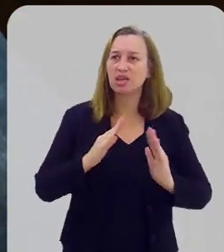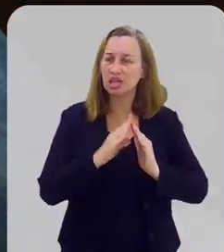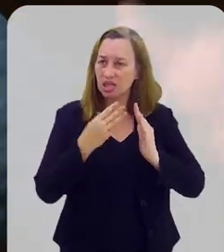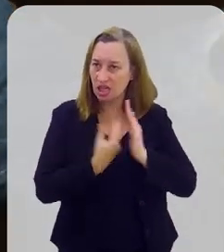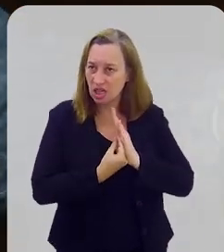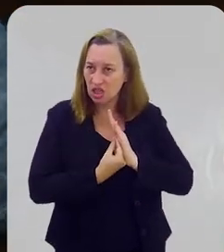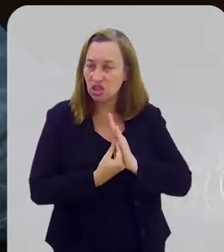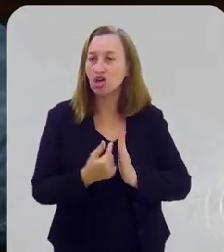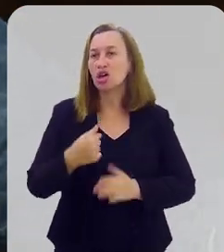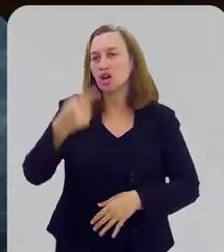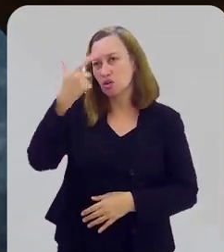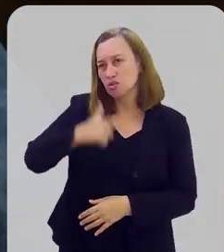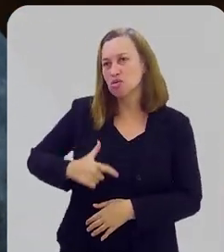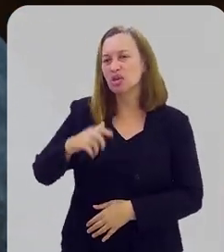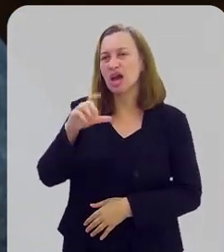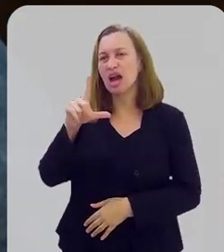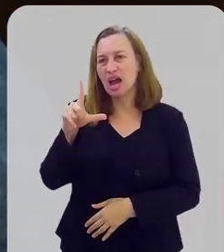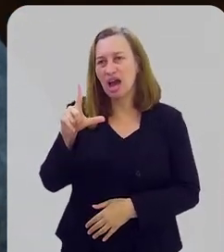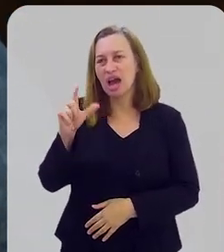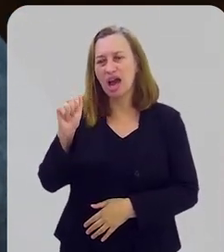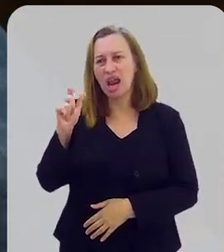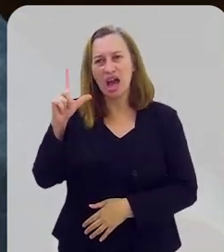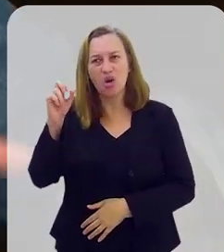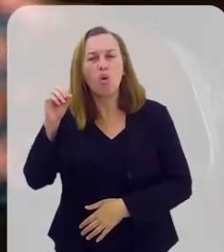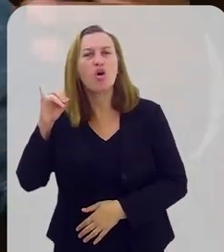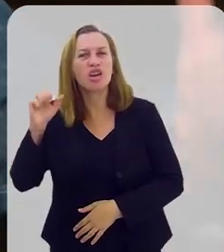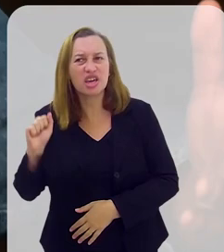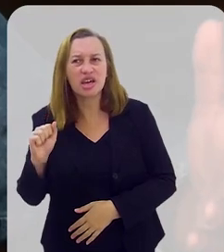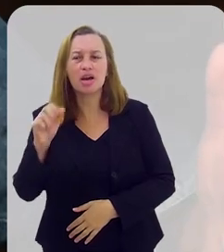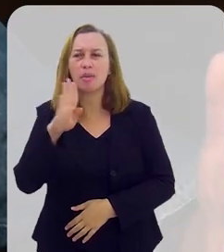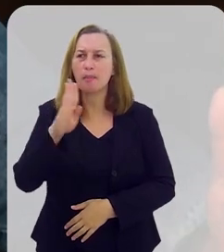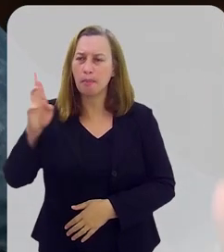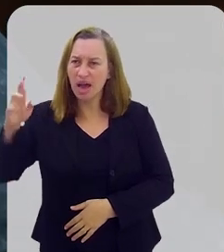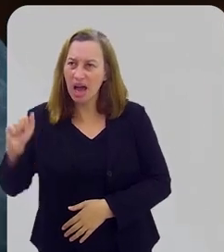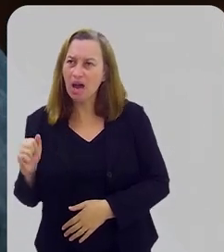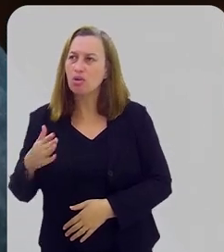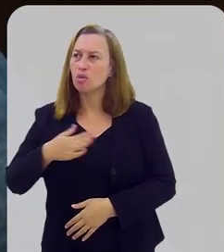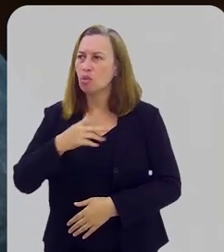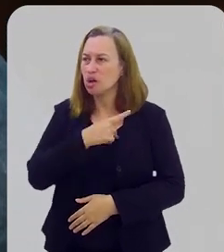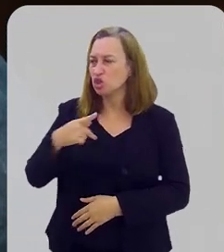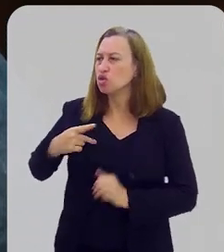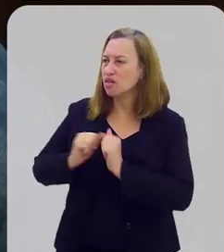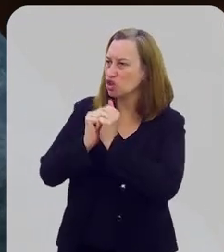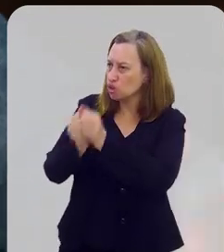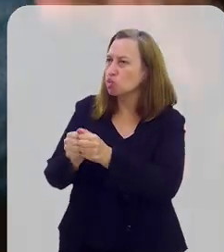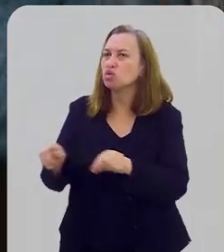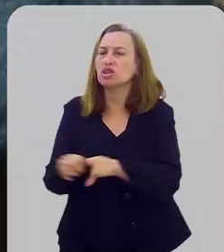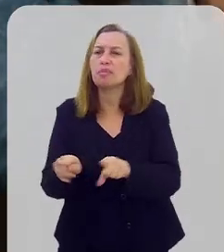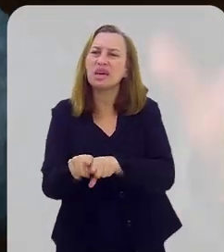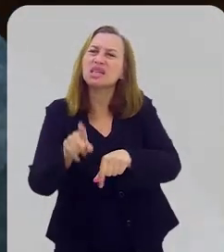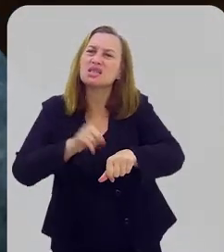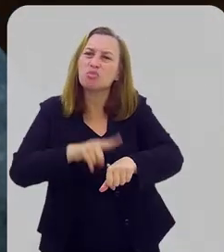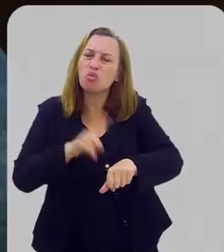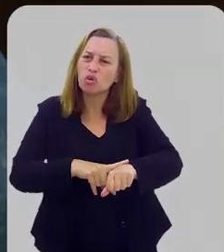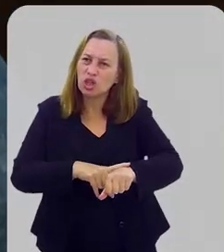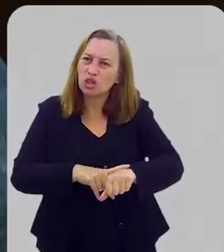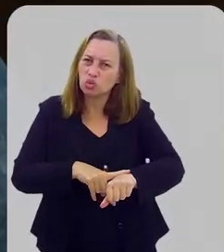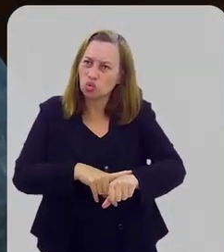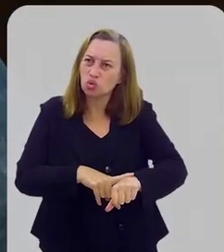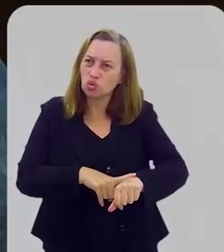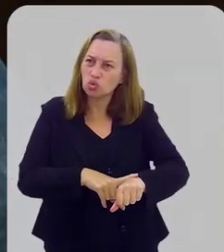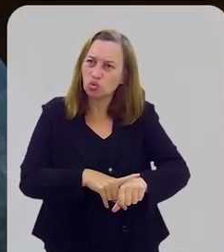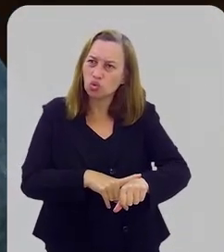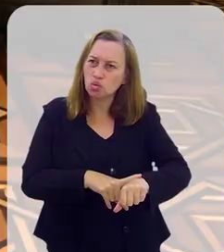Uhum eu sou da Lagoinha barra legal legal e inclusive meus pastores estavam nessa nessa caravana esse momento lá que foram